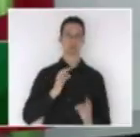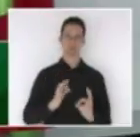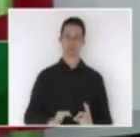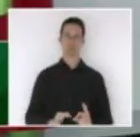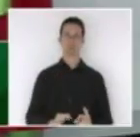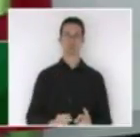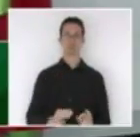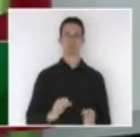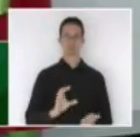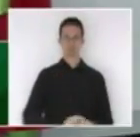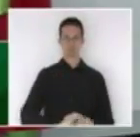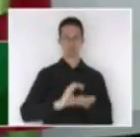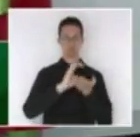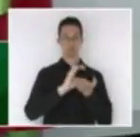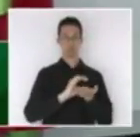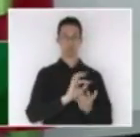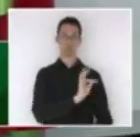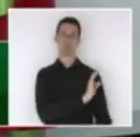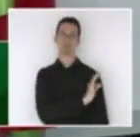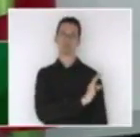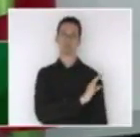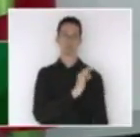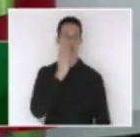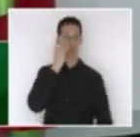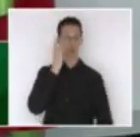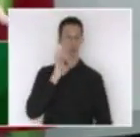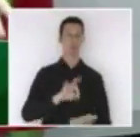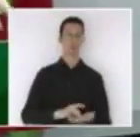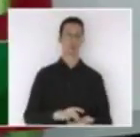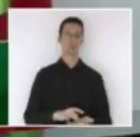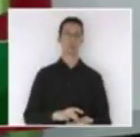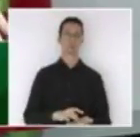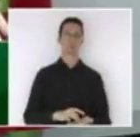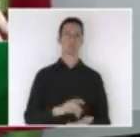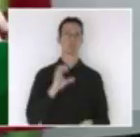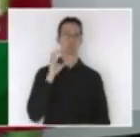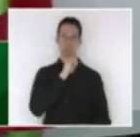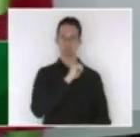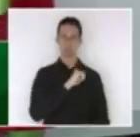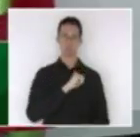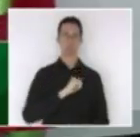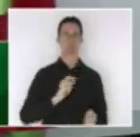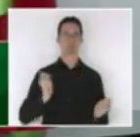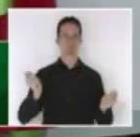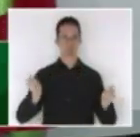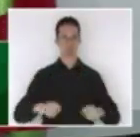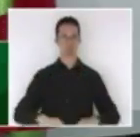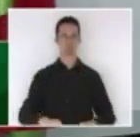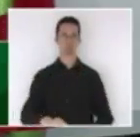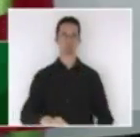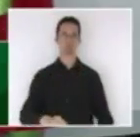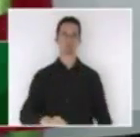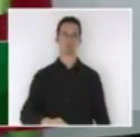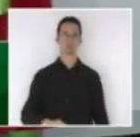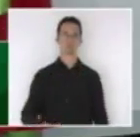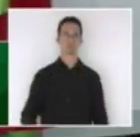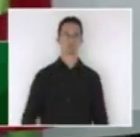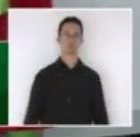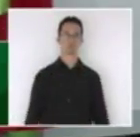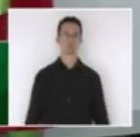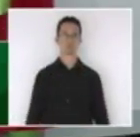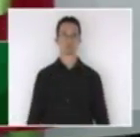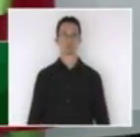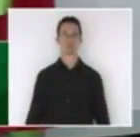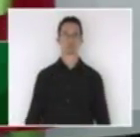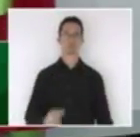Técnicos reconhecido o mais breve possível e que possamos ter esse